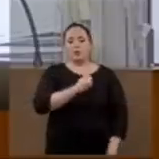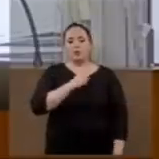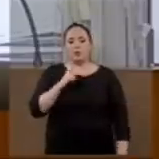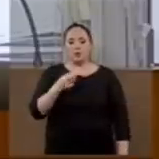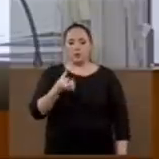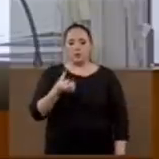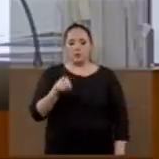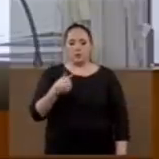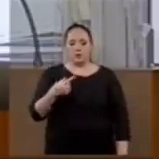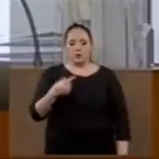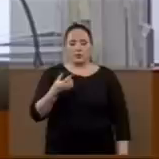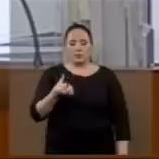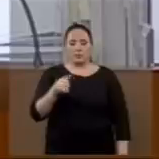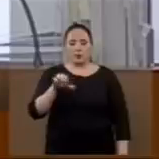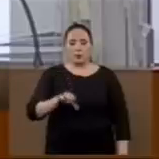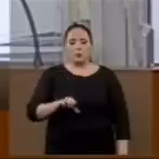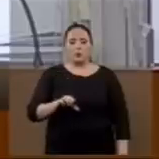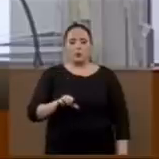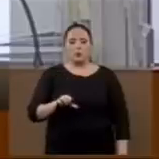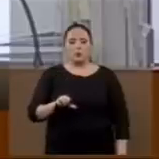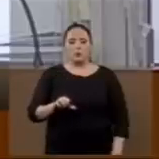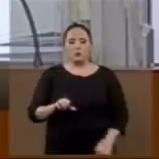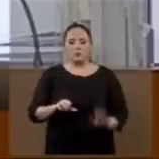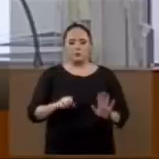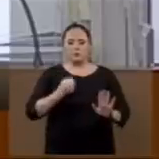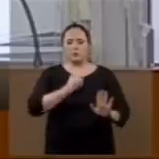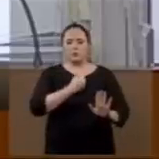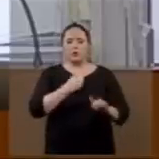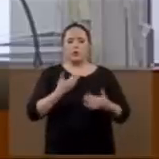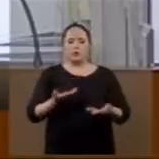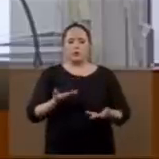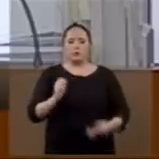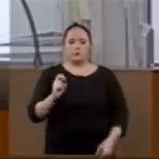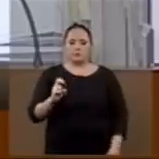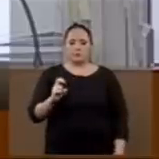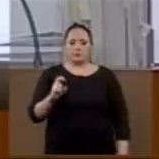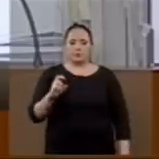550-769, no sentido de... O número qual é, presidente?